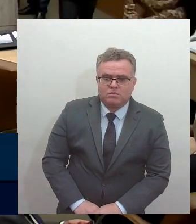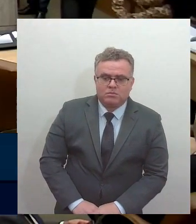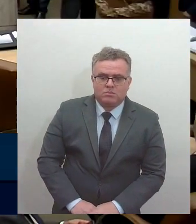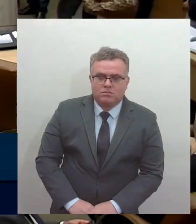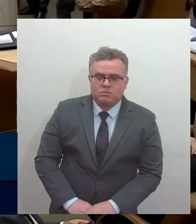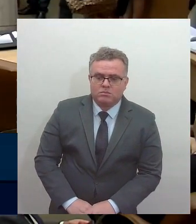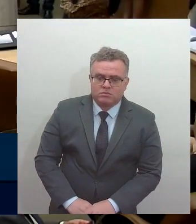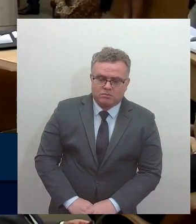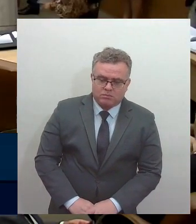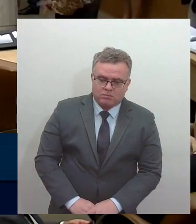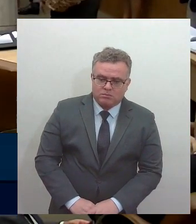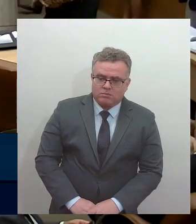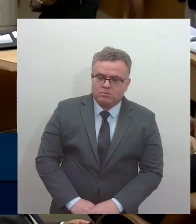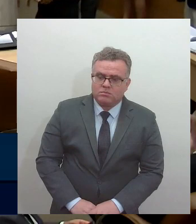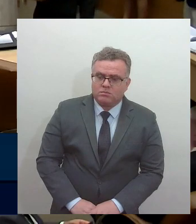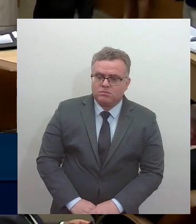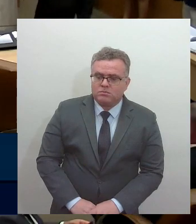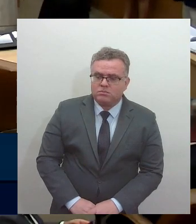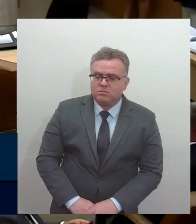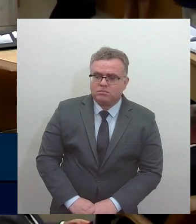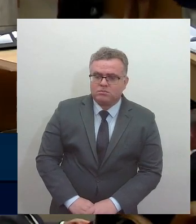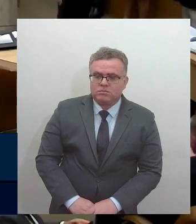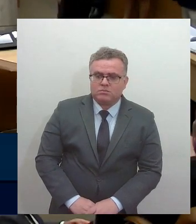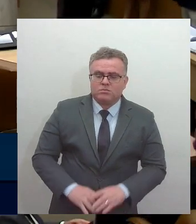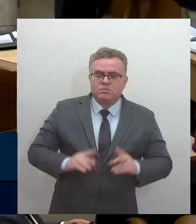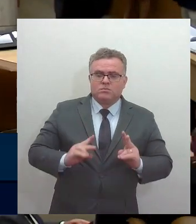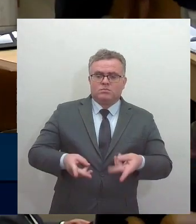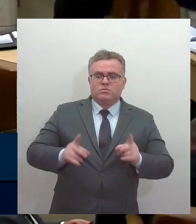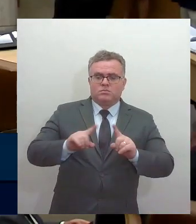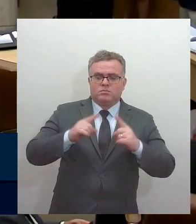Ainda no grande expediente, deputado Cristiano Cavalcante.